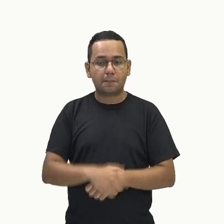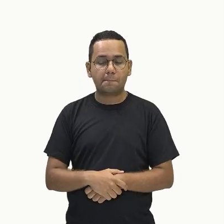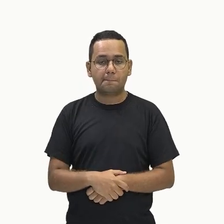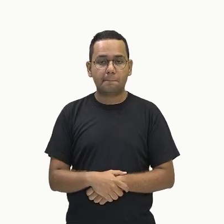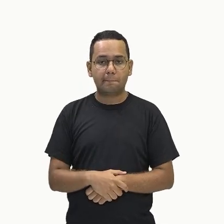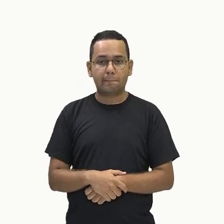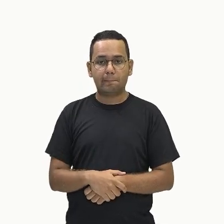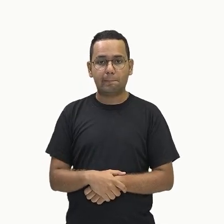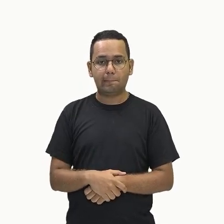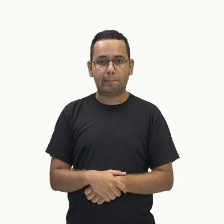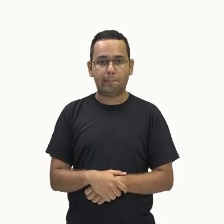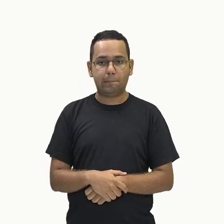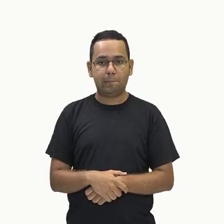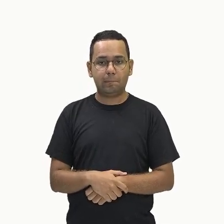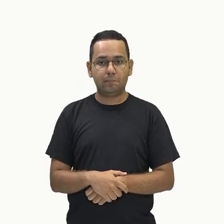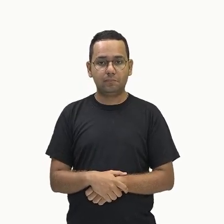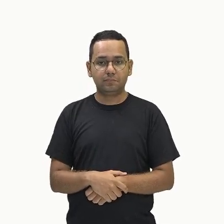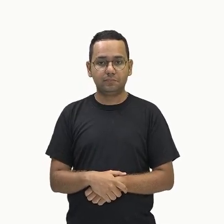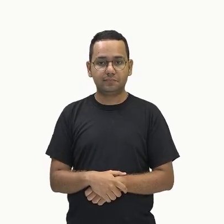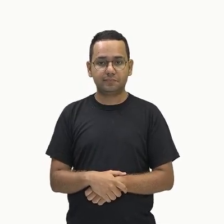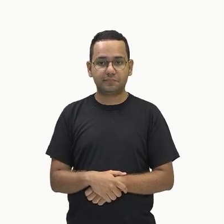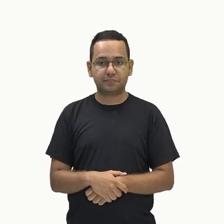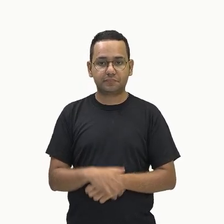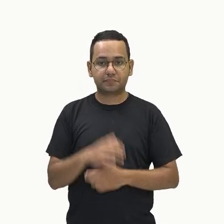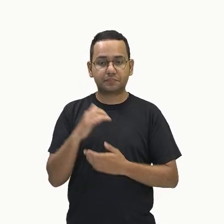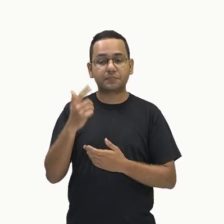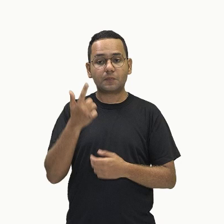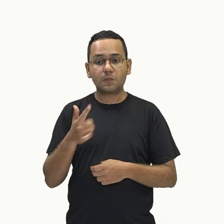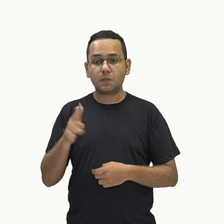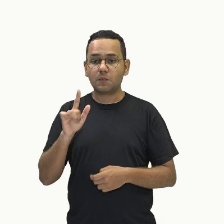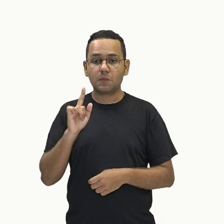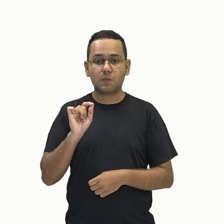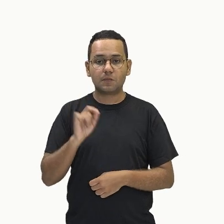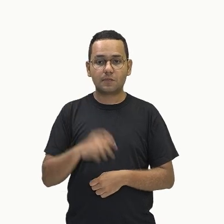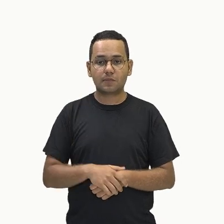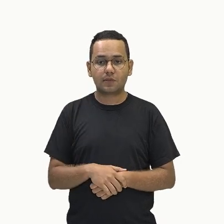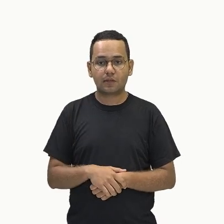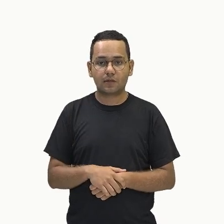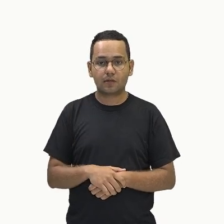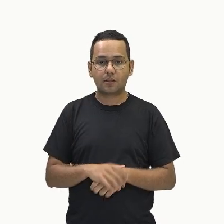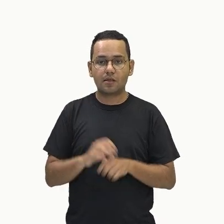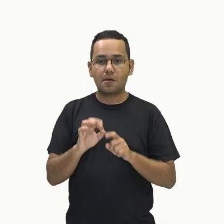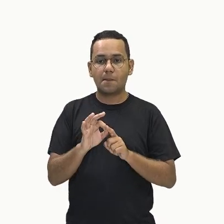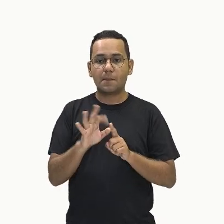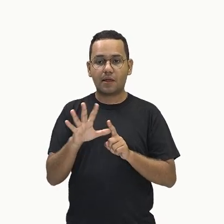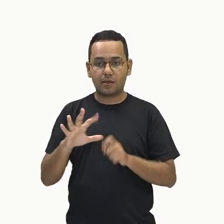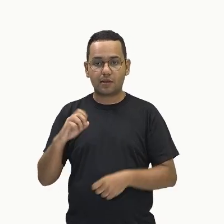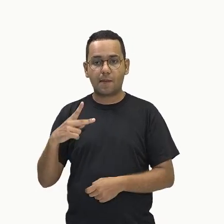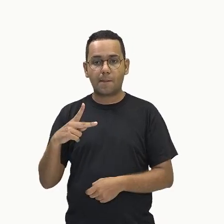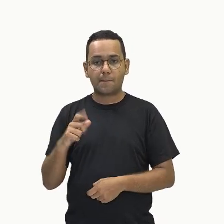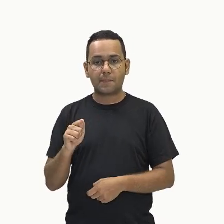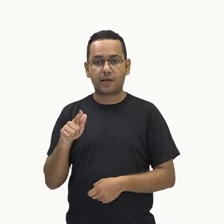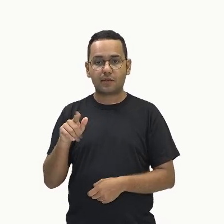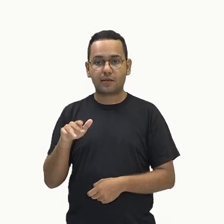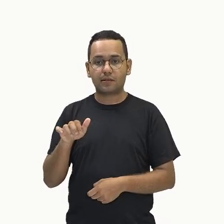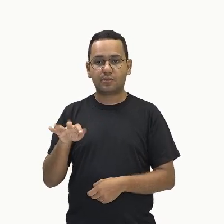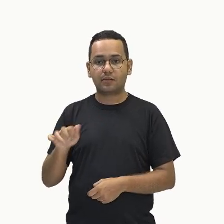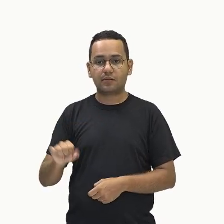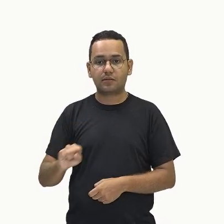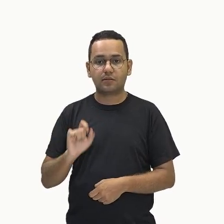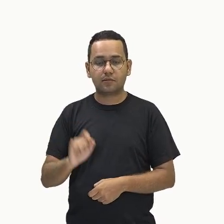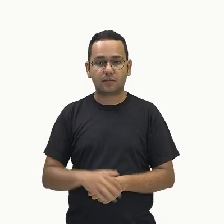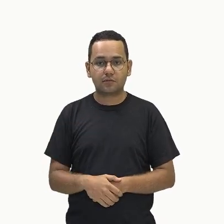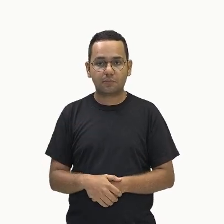vermelho. E nós temos as plaquetas. As plaquetas são fragmentos